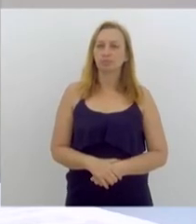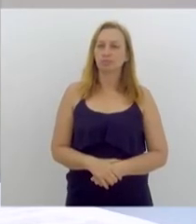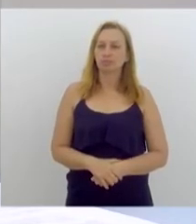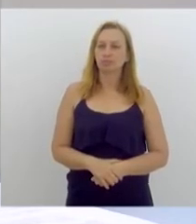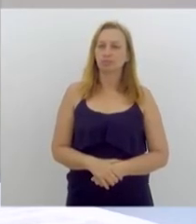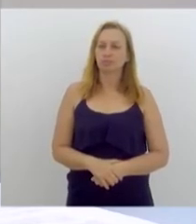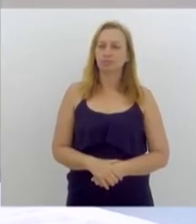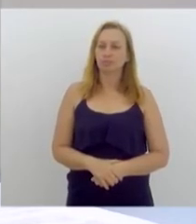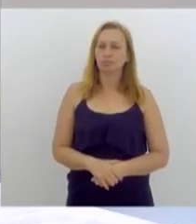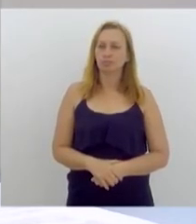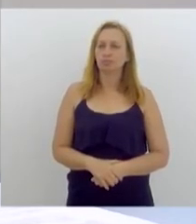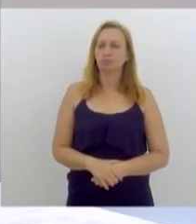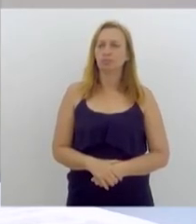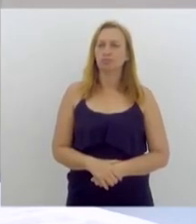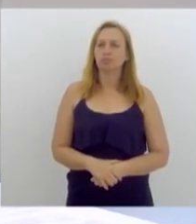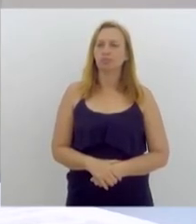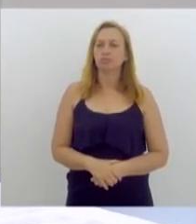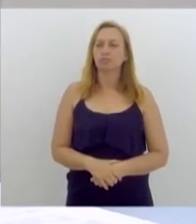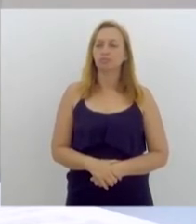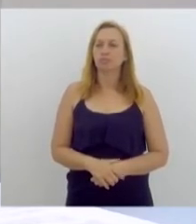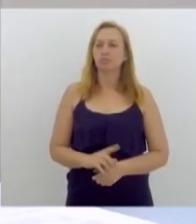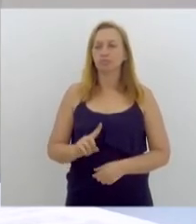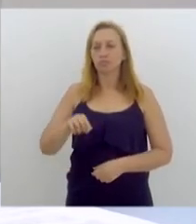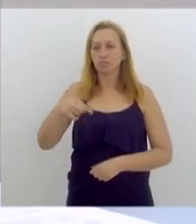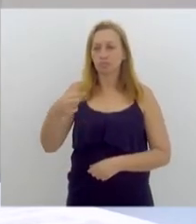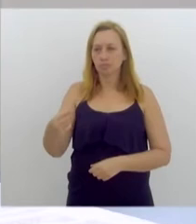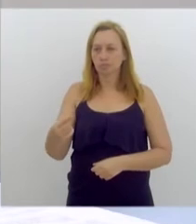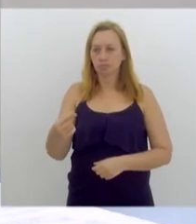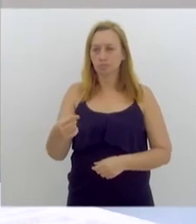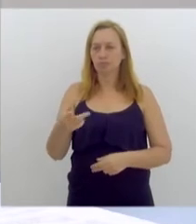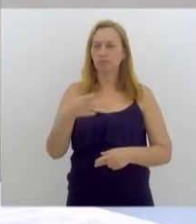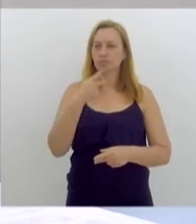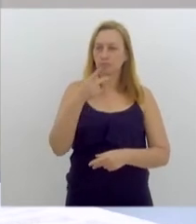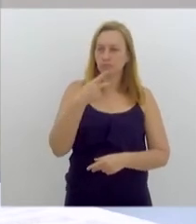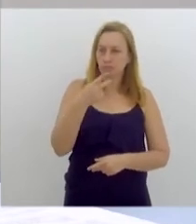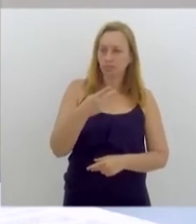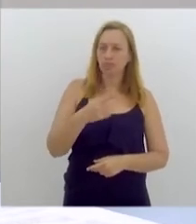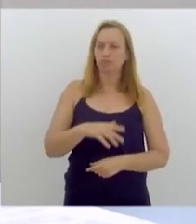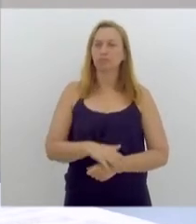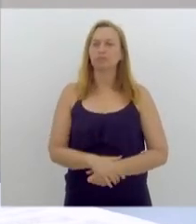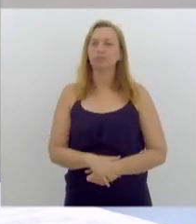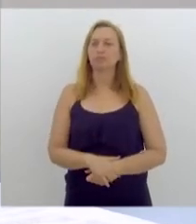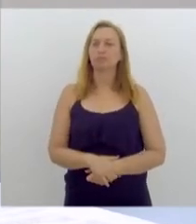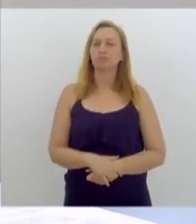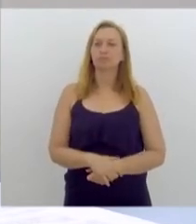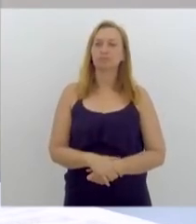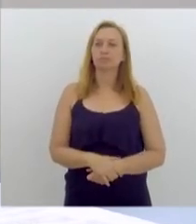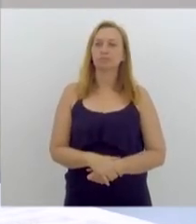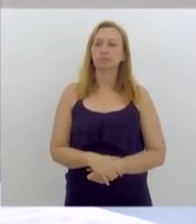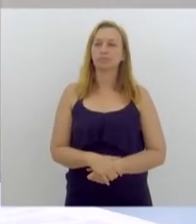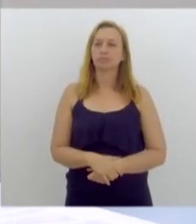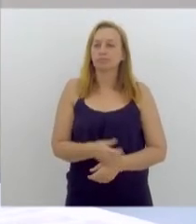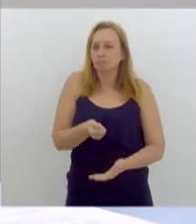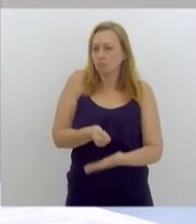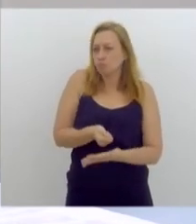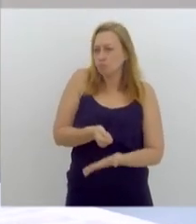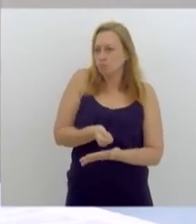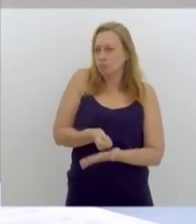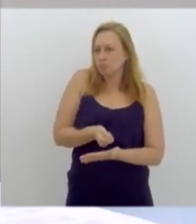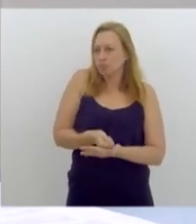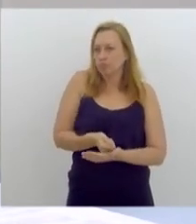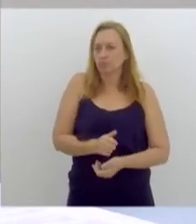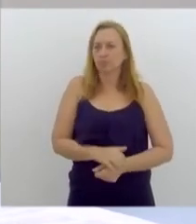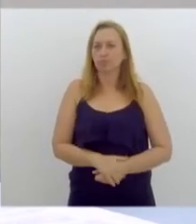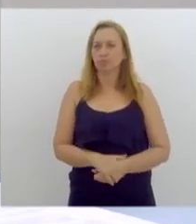entre outros argumentos em cima de um da obrigação